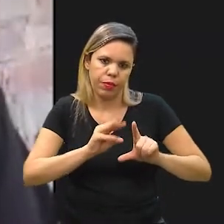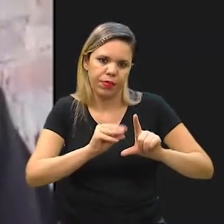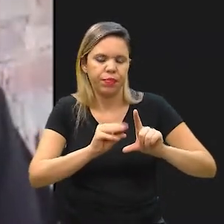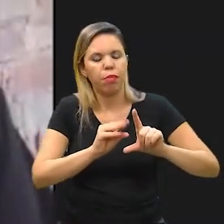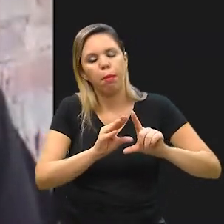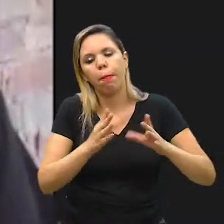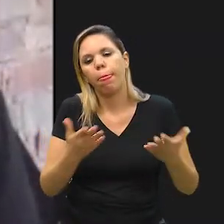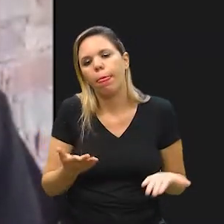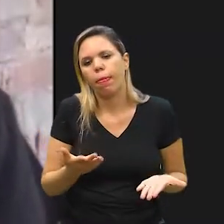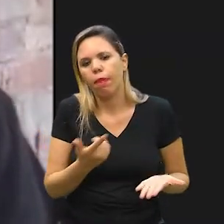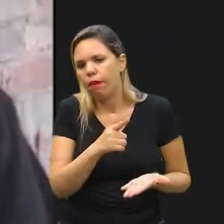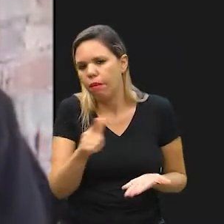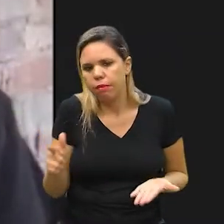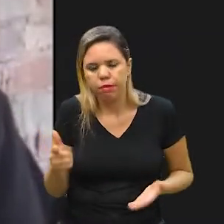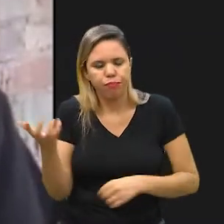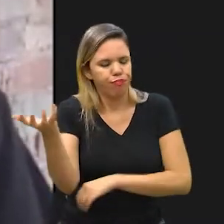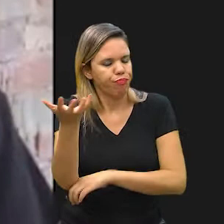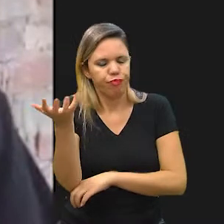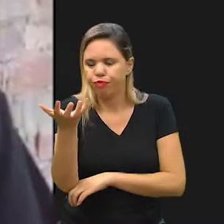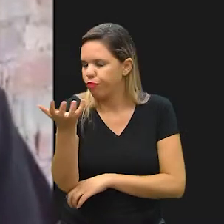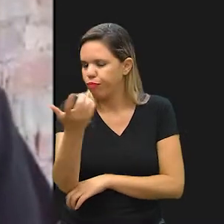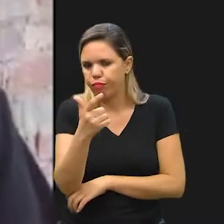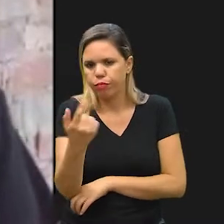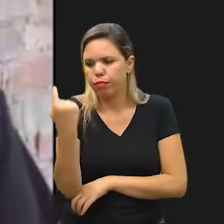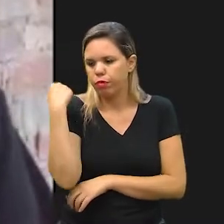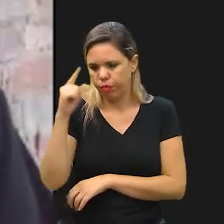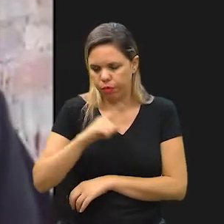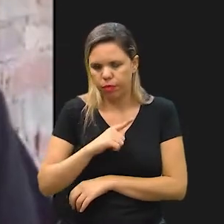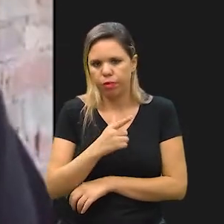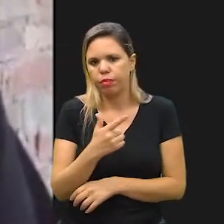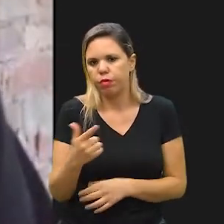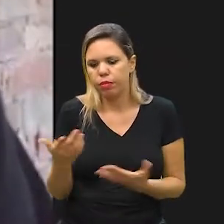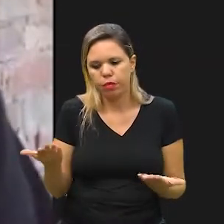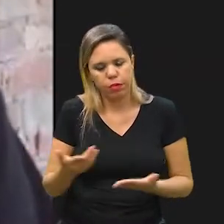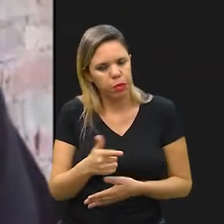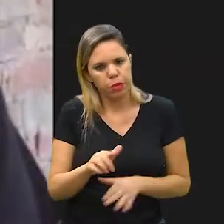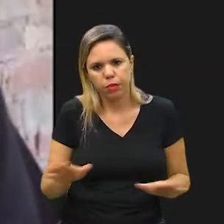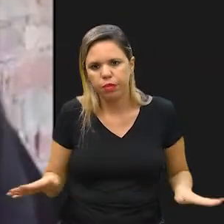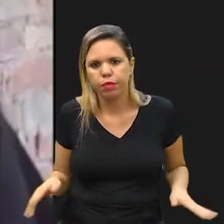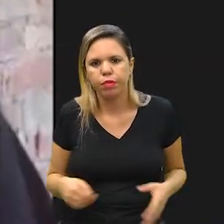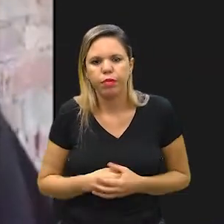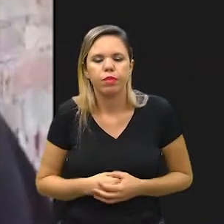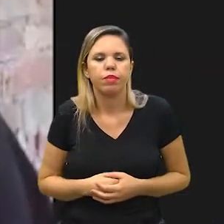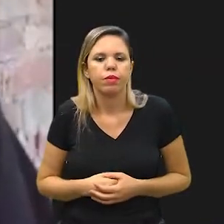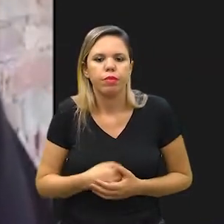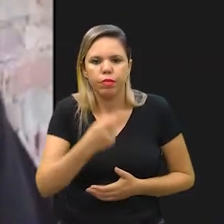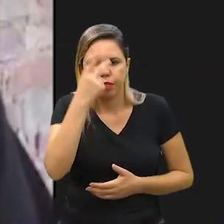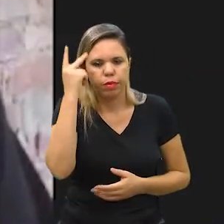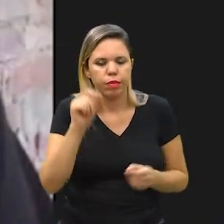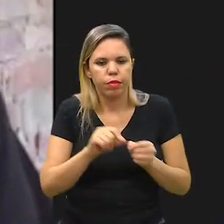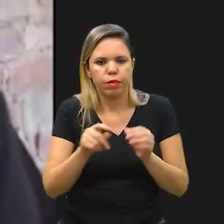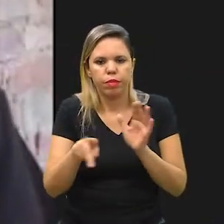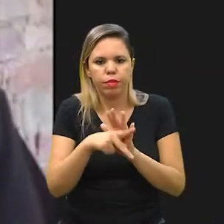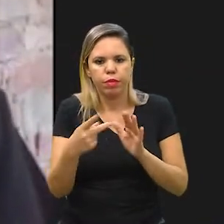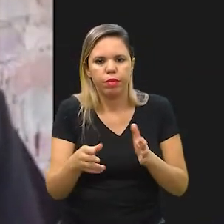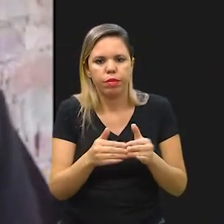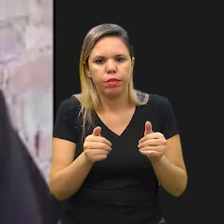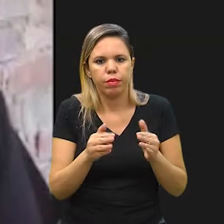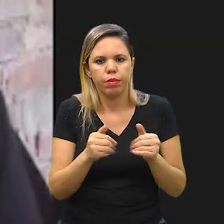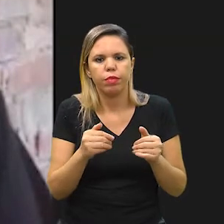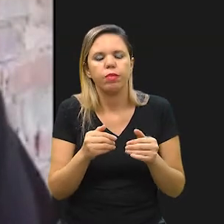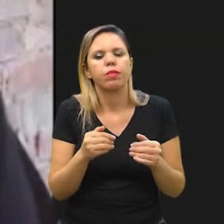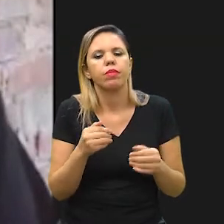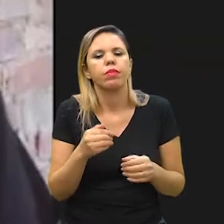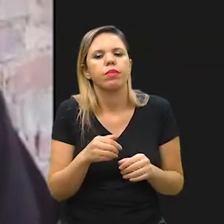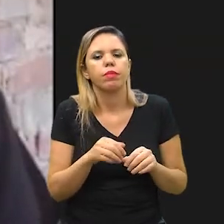E a gente não tem mais garçom também. Antes a gente tinha garçom, aqui a gente não tem mais. Então, a pessoa já faz o próprio pedido direto